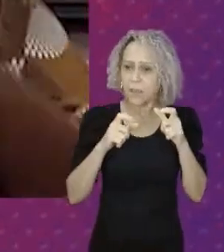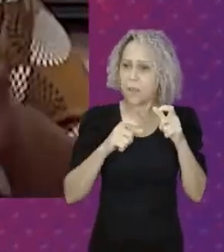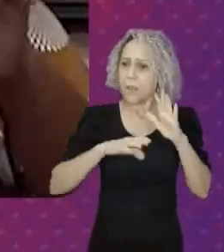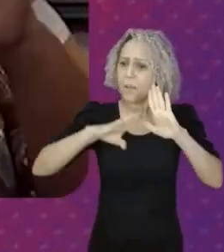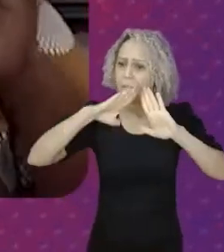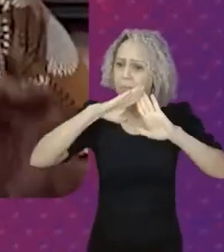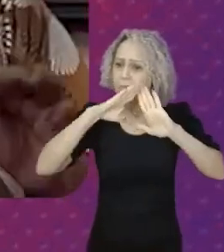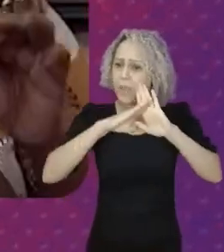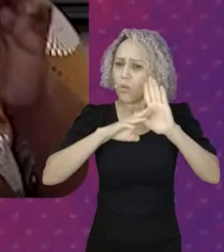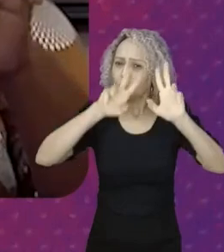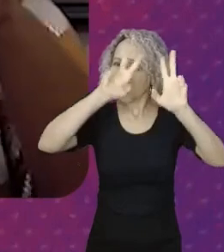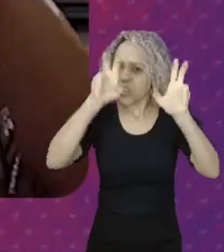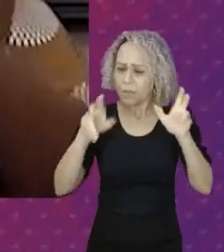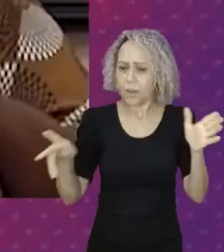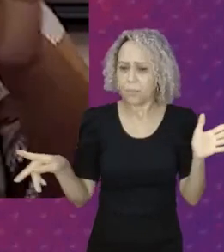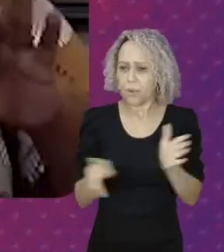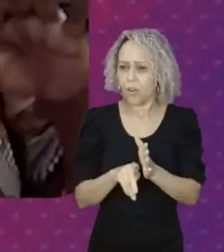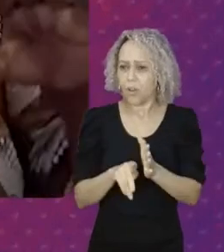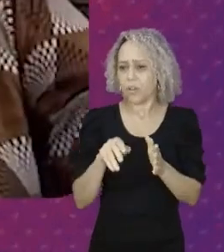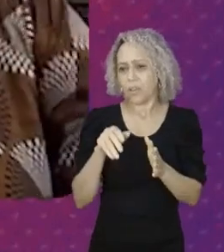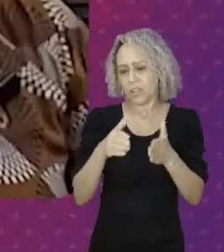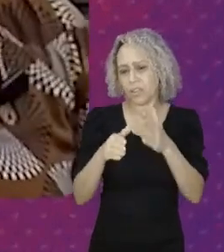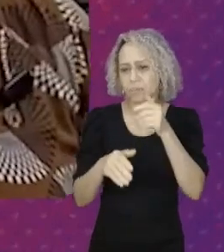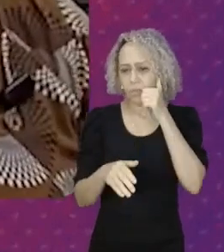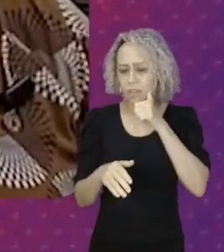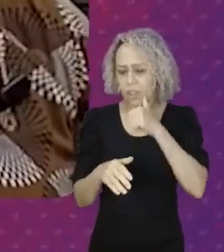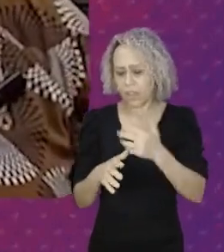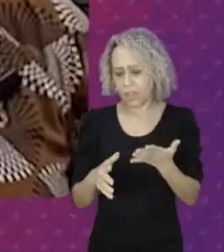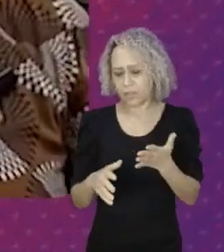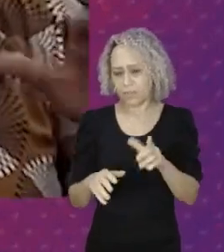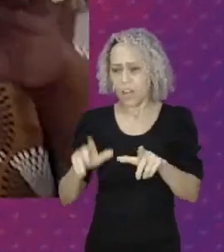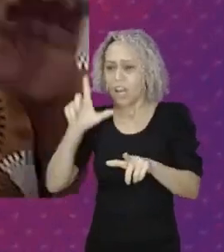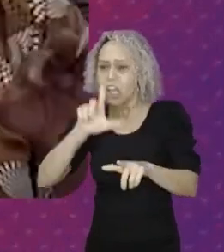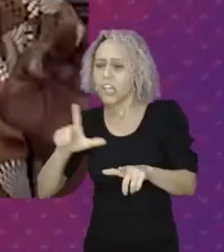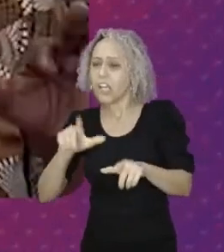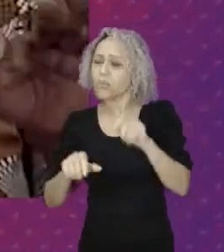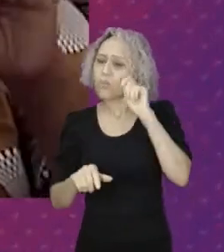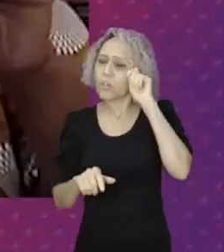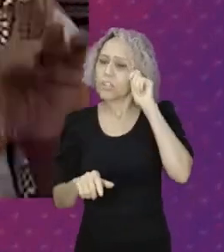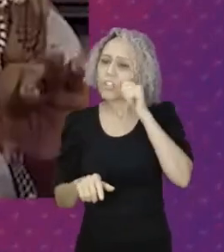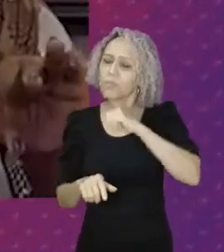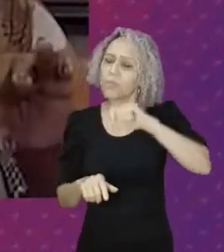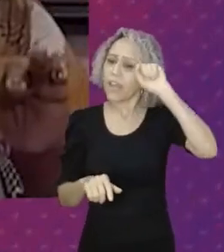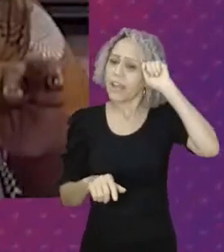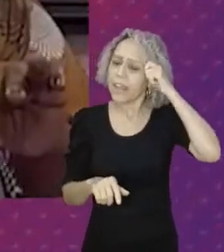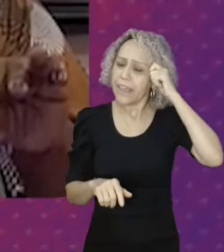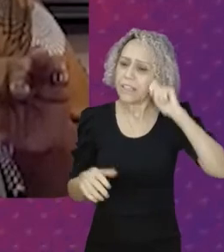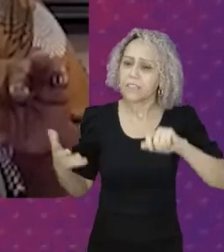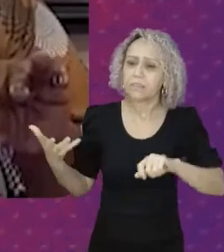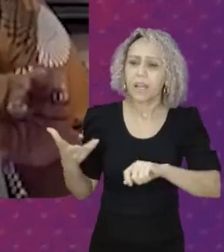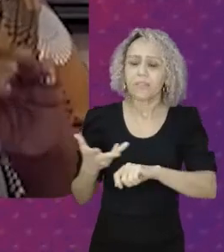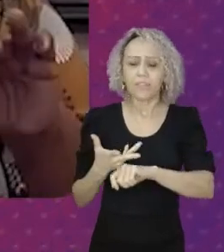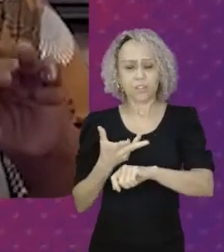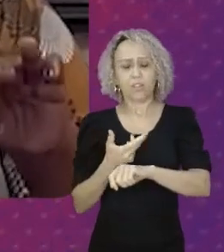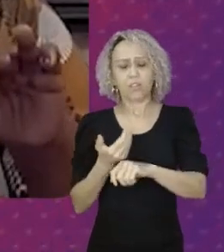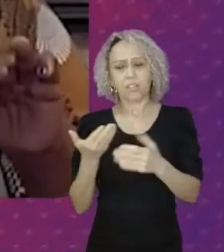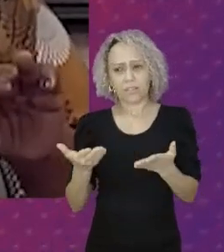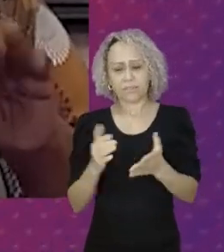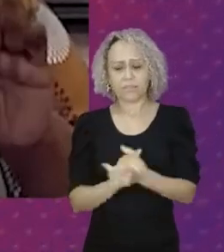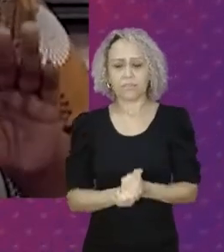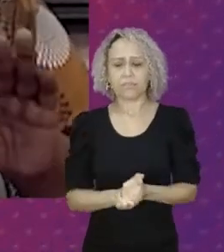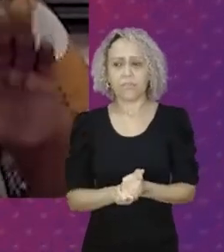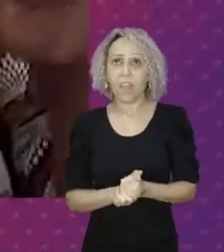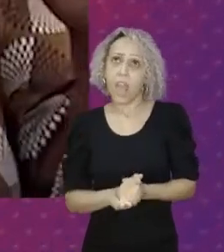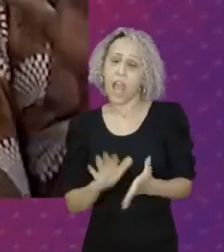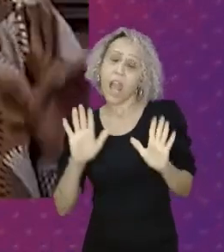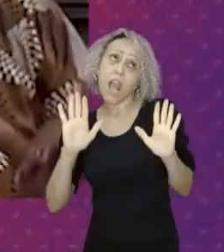uma literatura de mulheres negras maravilhosa, que está aí, gente, disponível, né? Ah, livro é muito